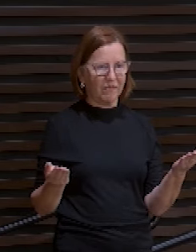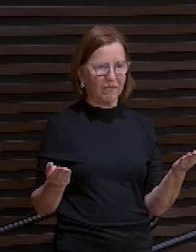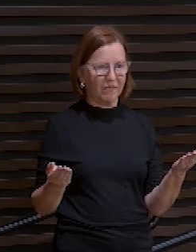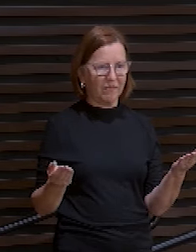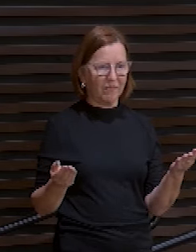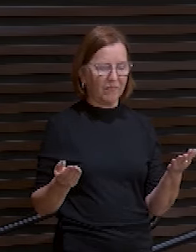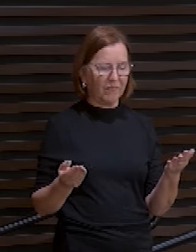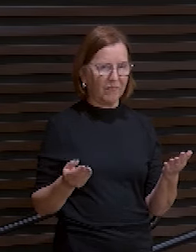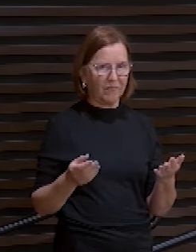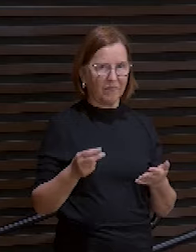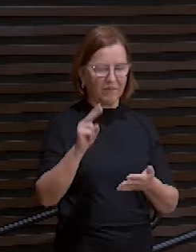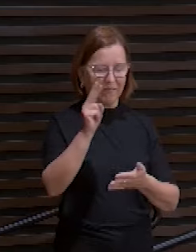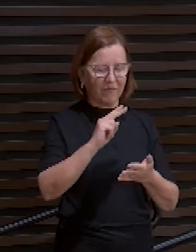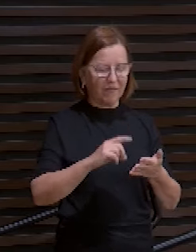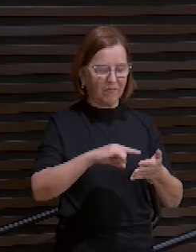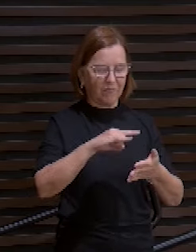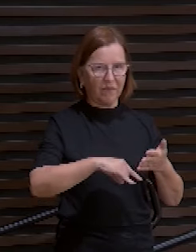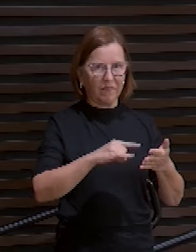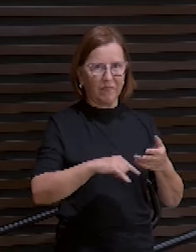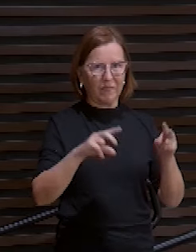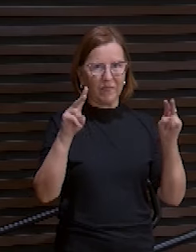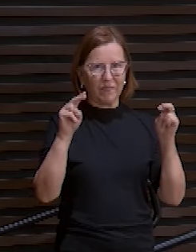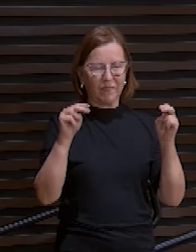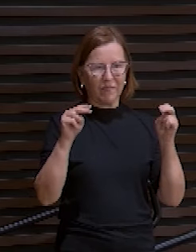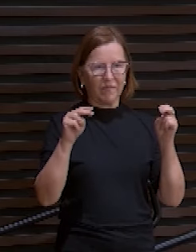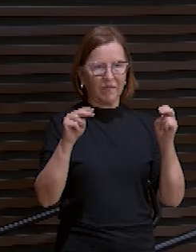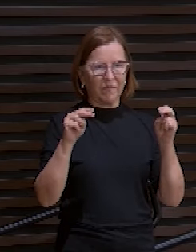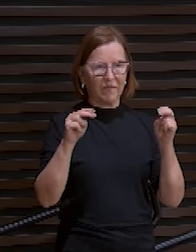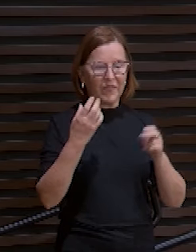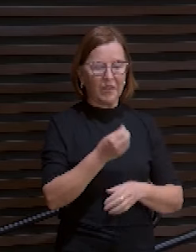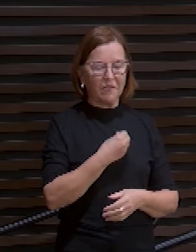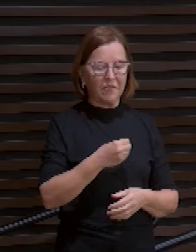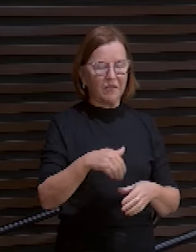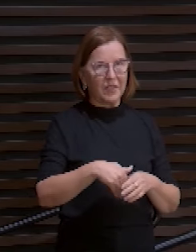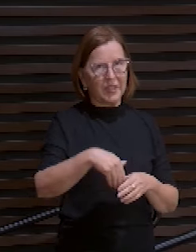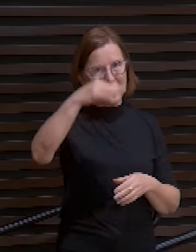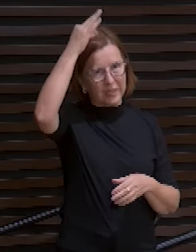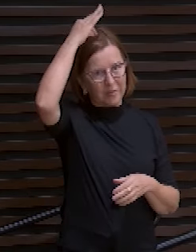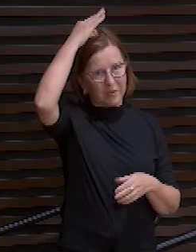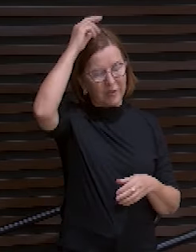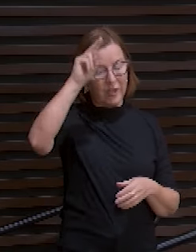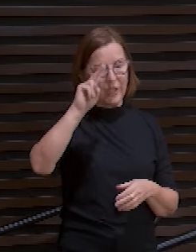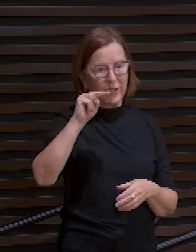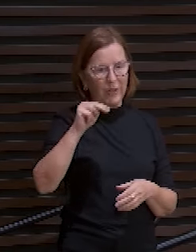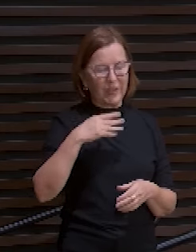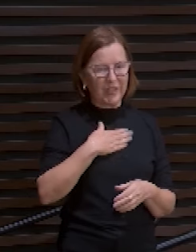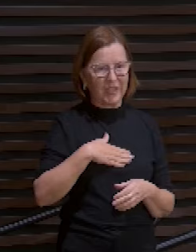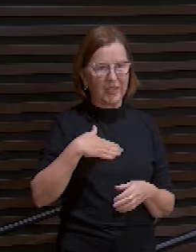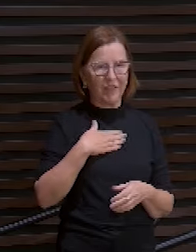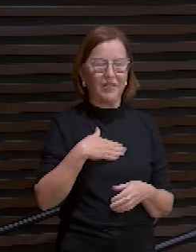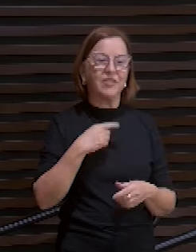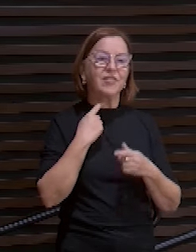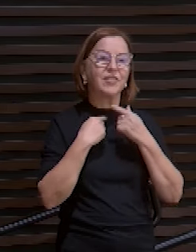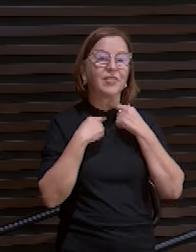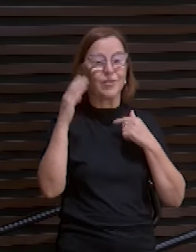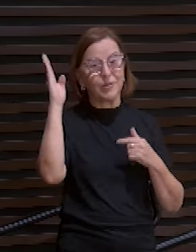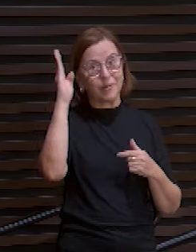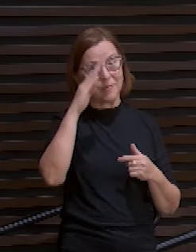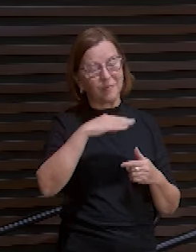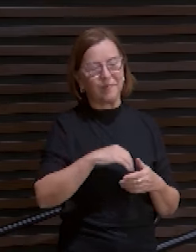que tem o título andar no espírito e jamais satisfazer a carne nosso texto base